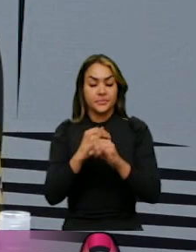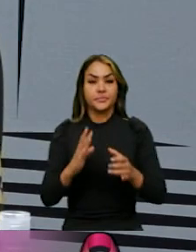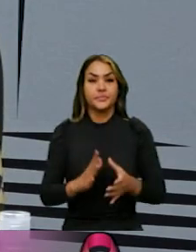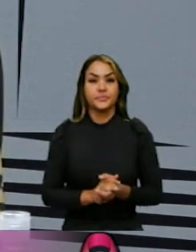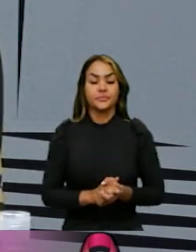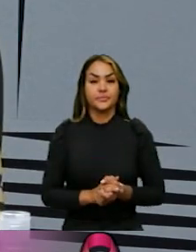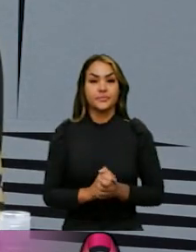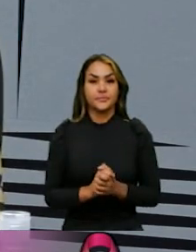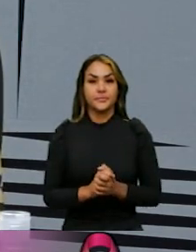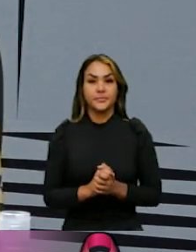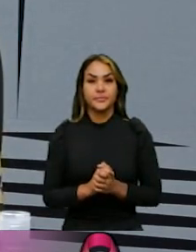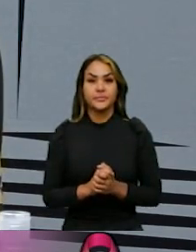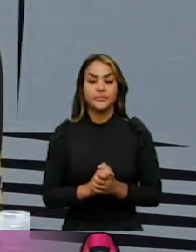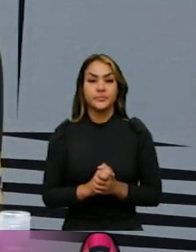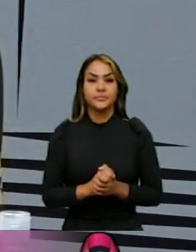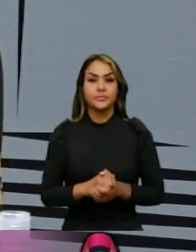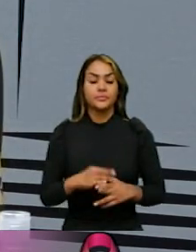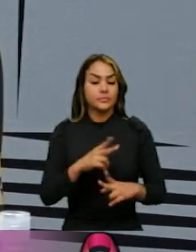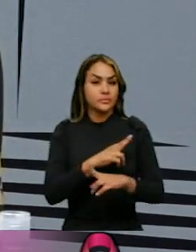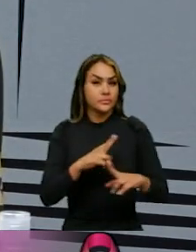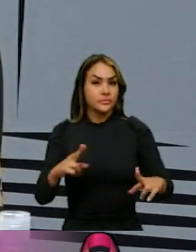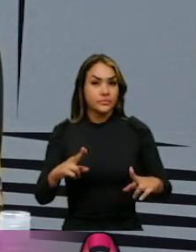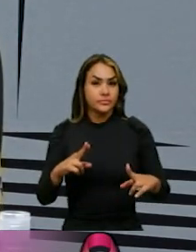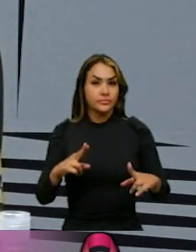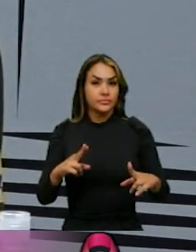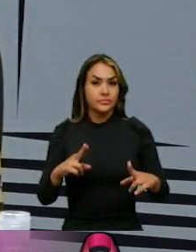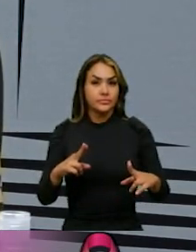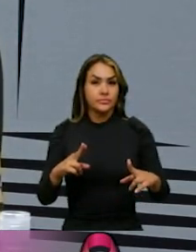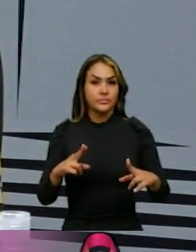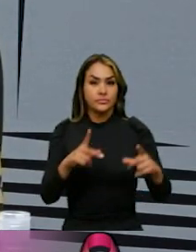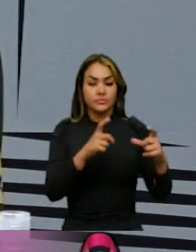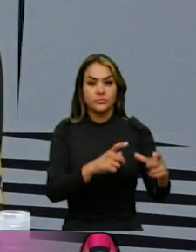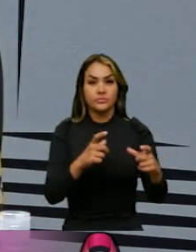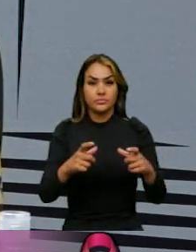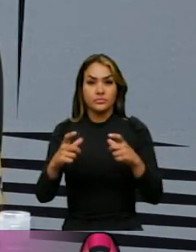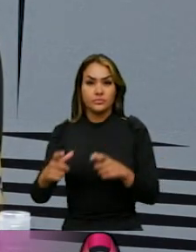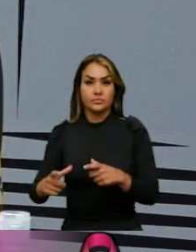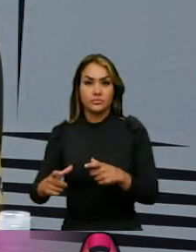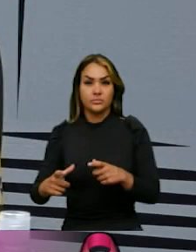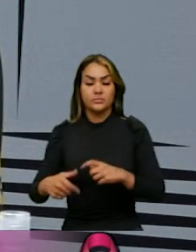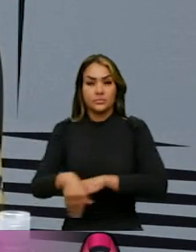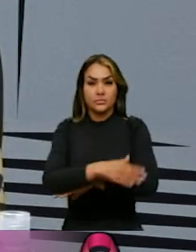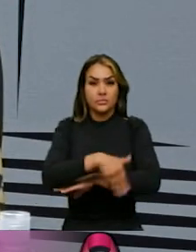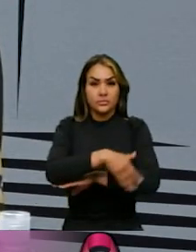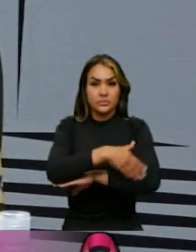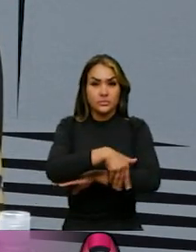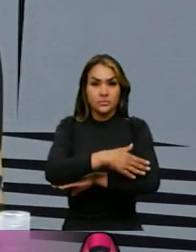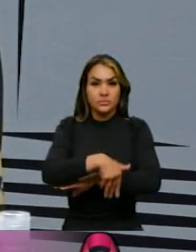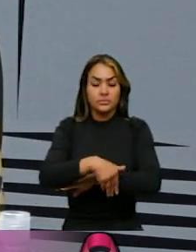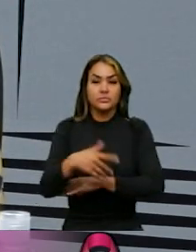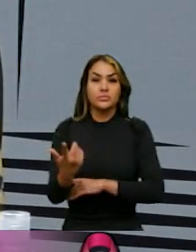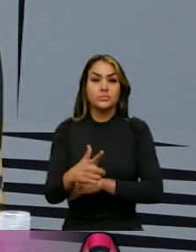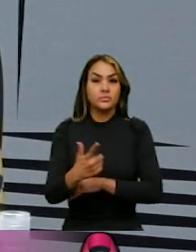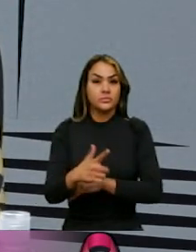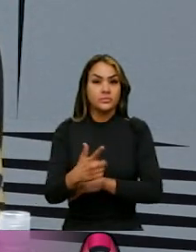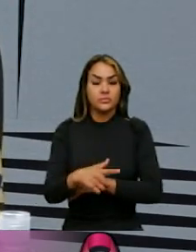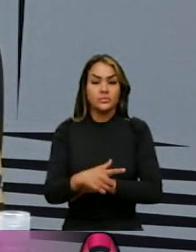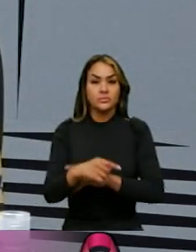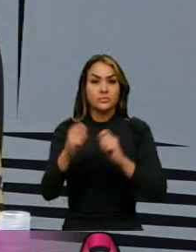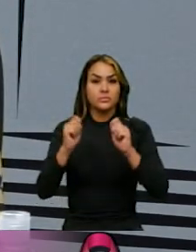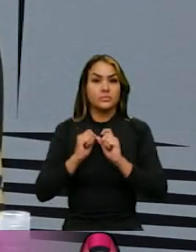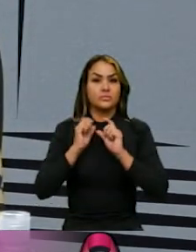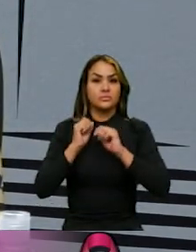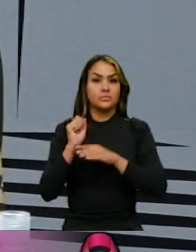internet, considerando que em muitas de nossas vias públicas faltam placas de identificação com seus nomes,